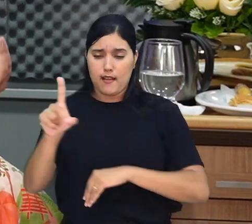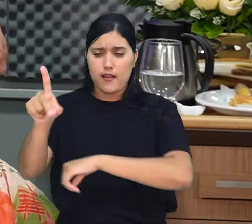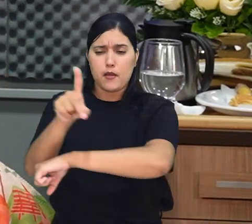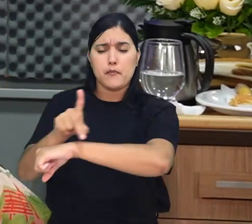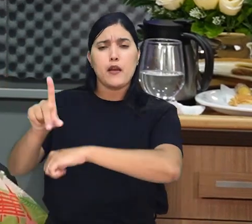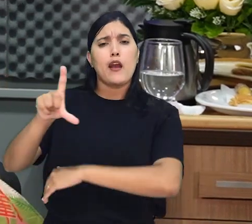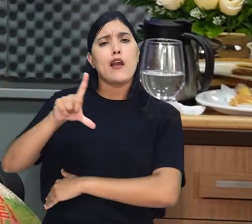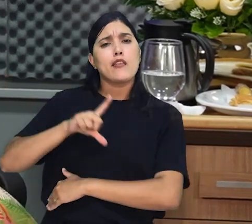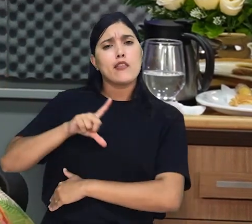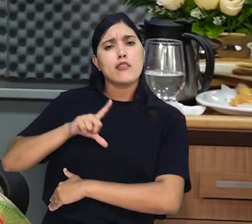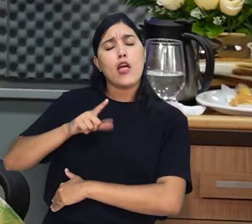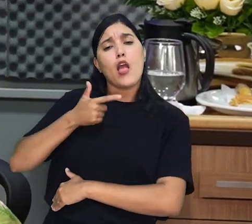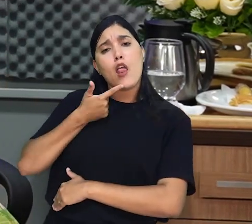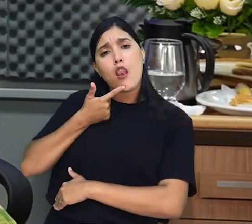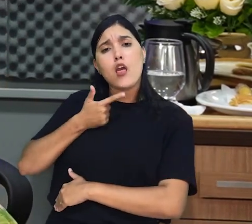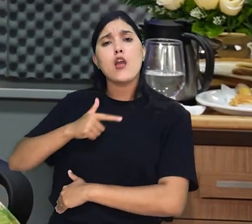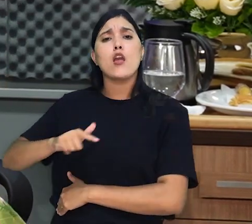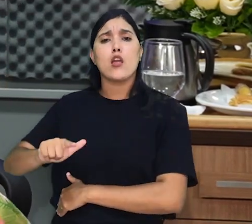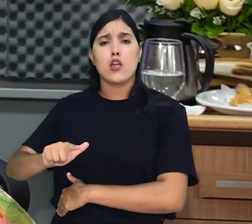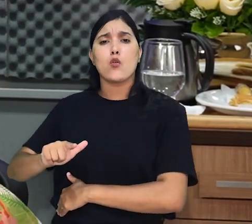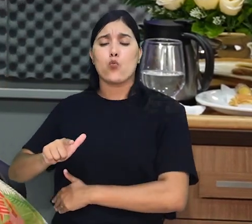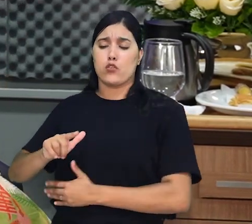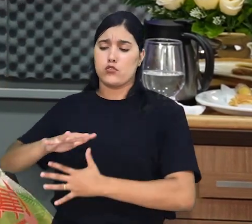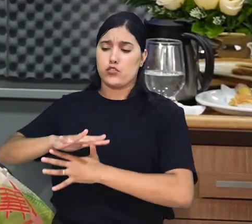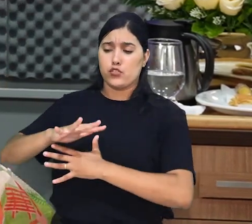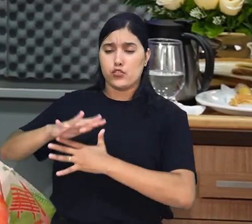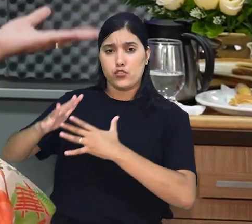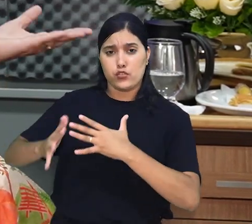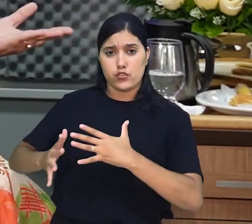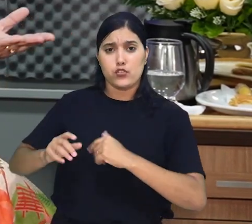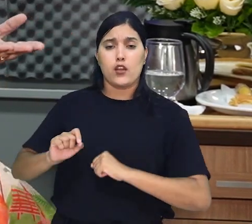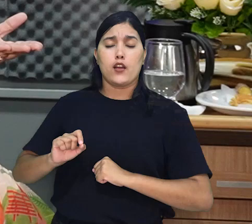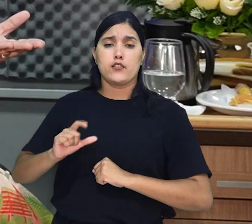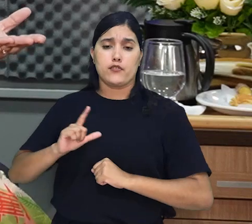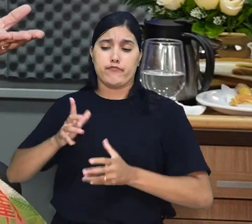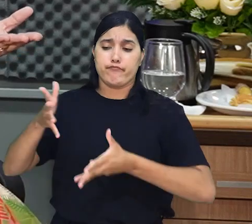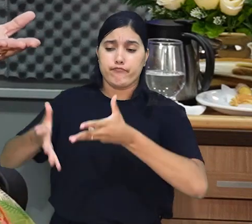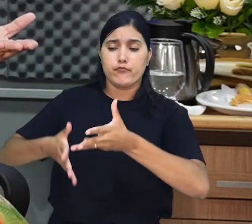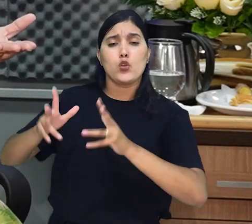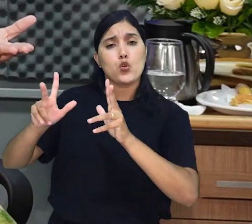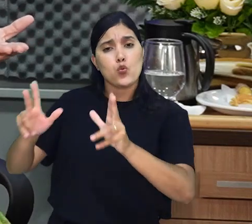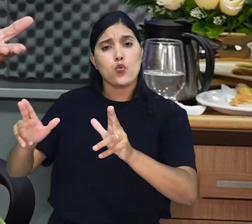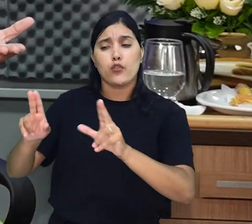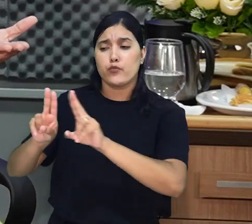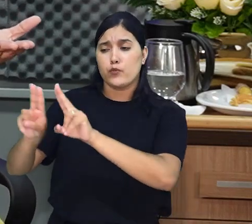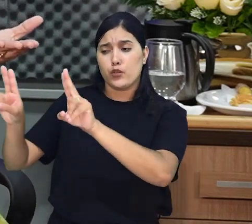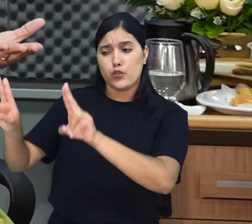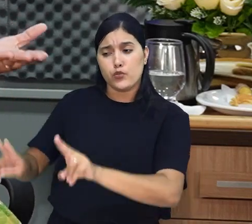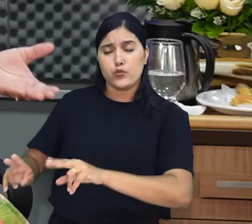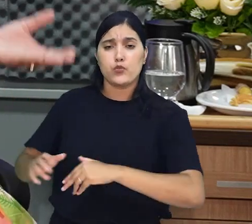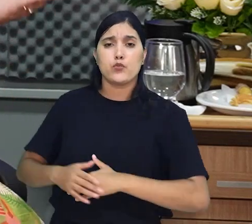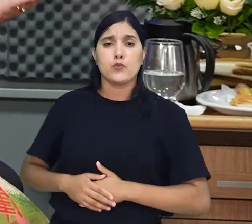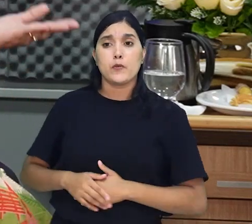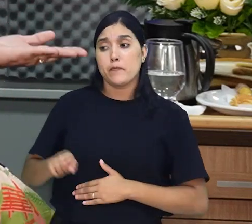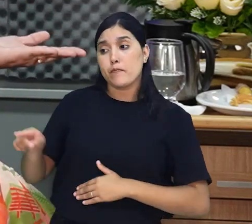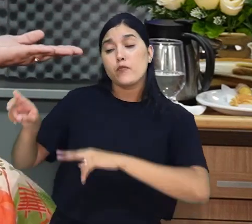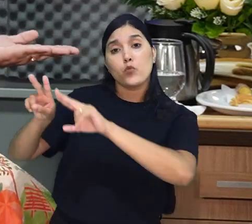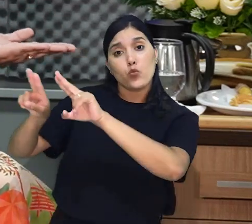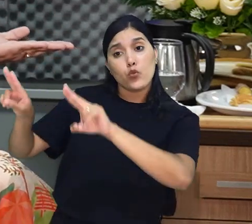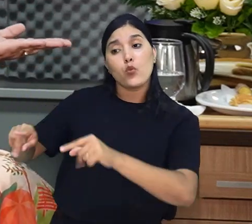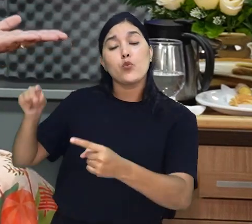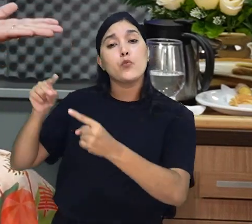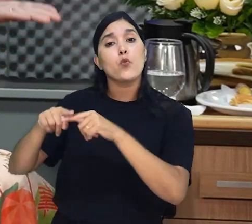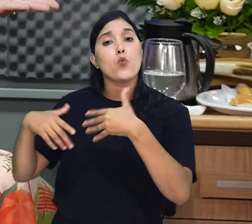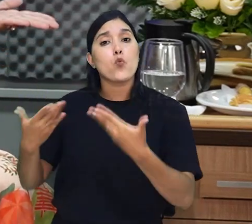discussões. No caso, como cada país fala, né, o seu idioma e usa sua própria língua de sinal, seria a mesma